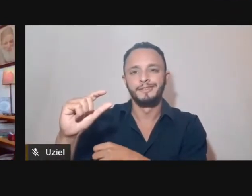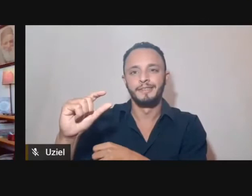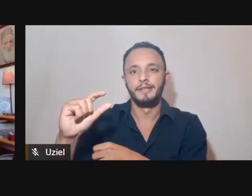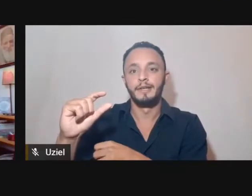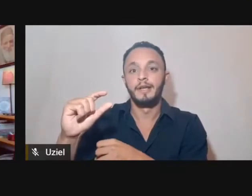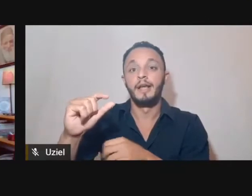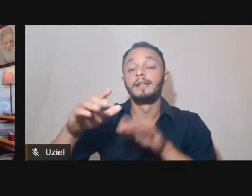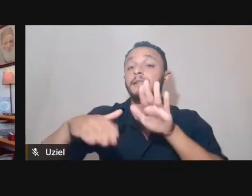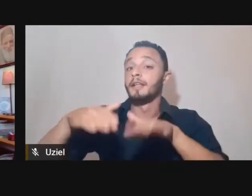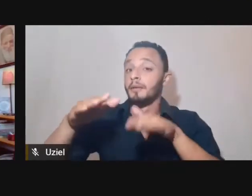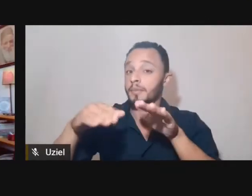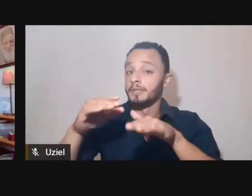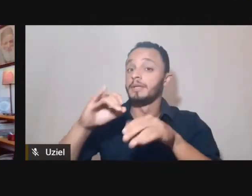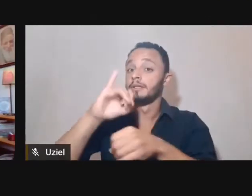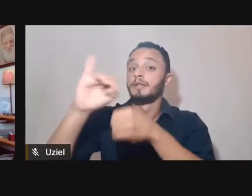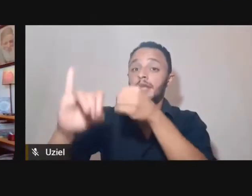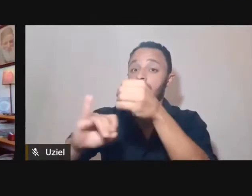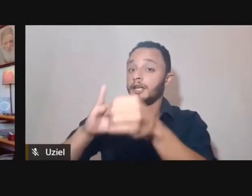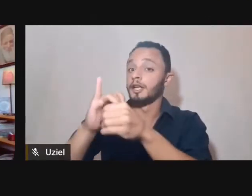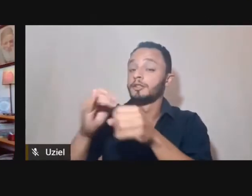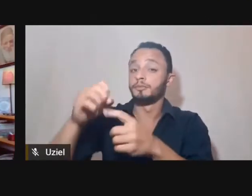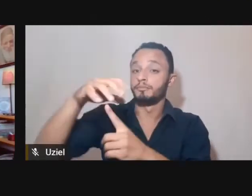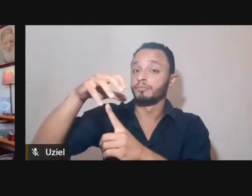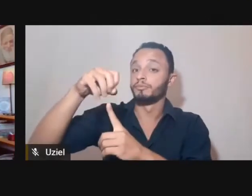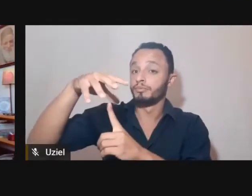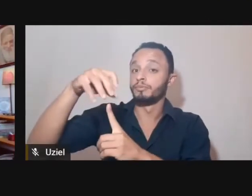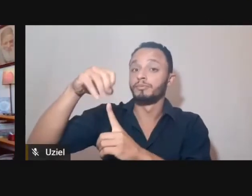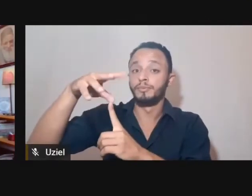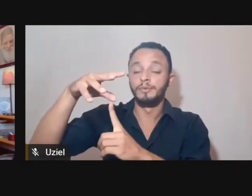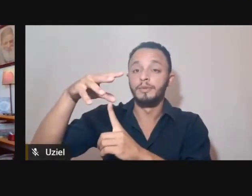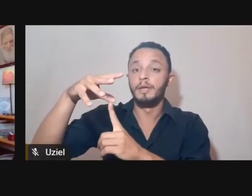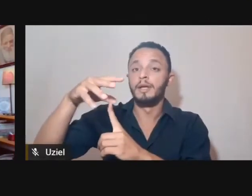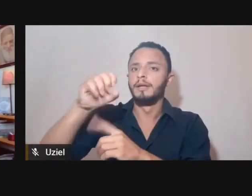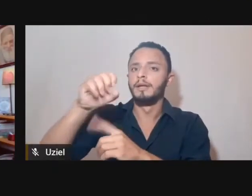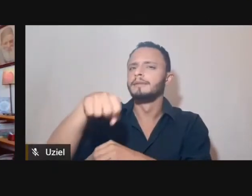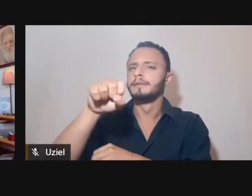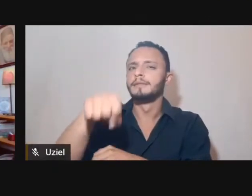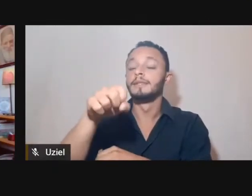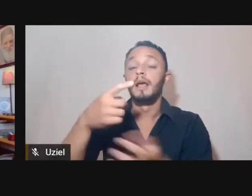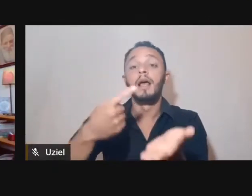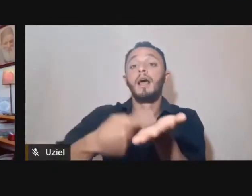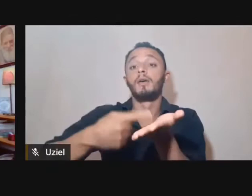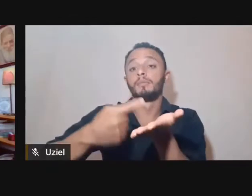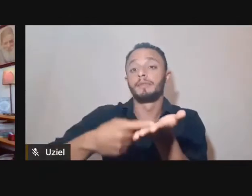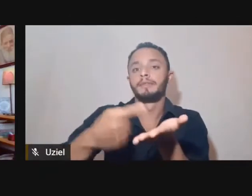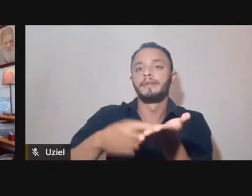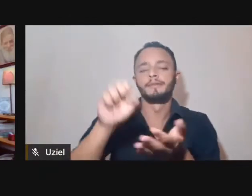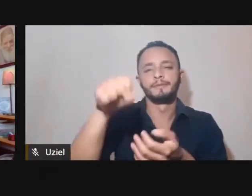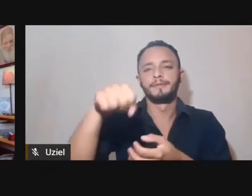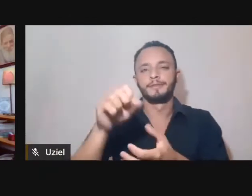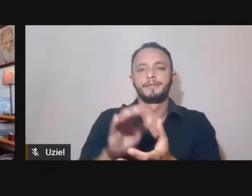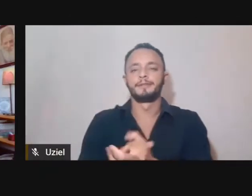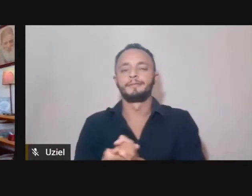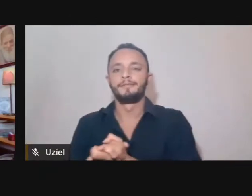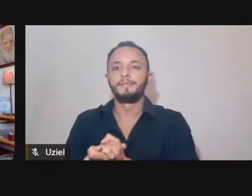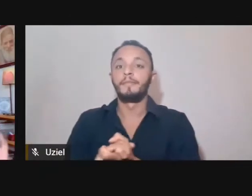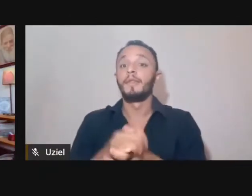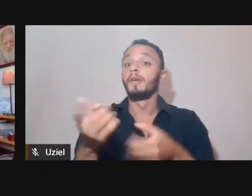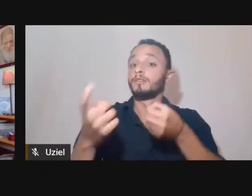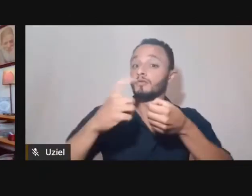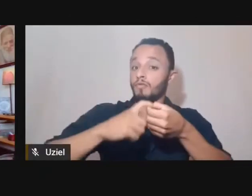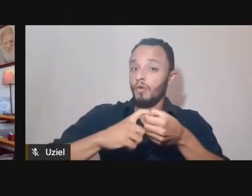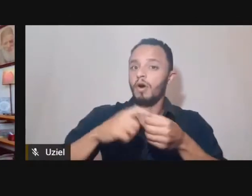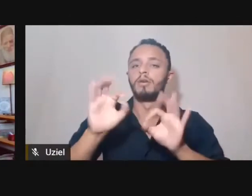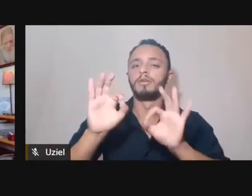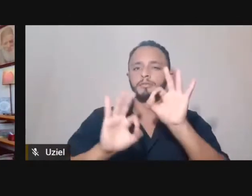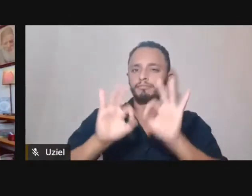né? Dunker, a conexão, sim, a produção está me confirmando aqui, gente, que vamos tentar retomar, e a gente já retoma